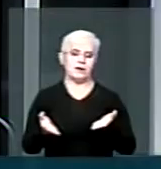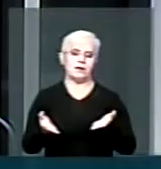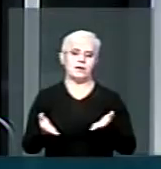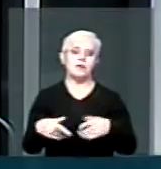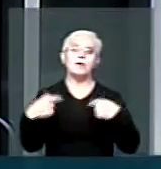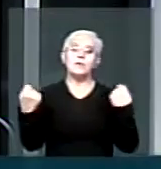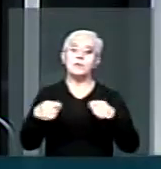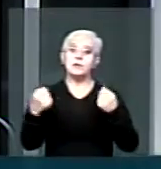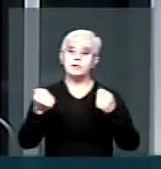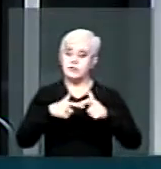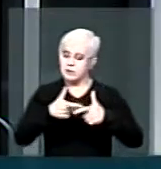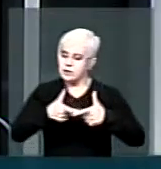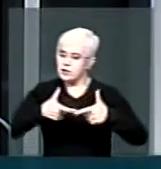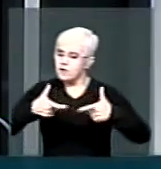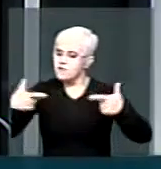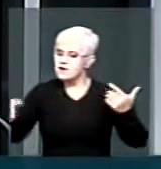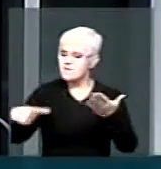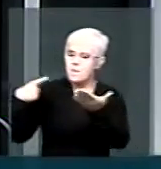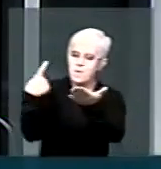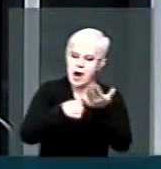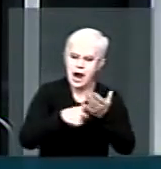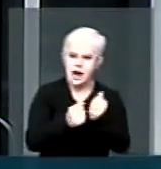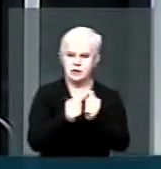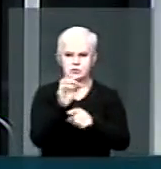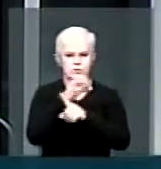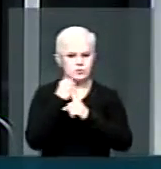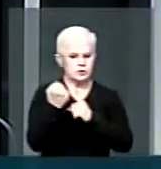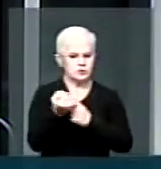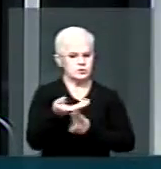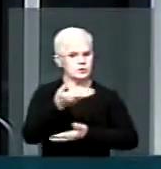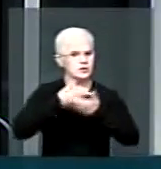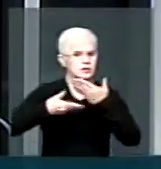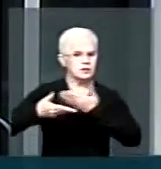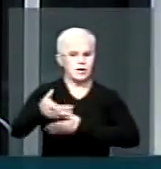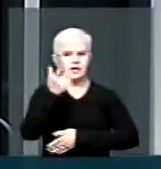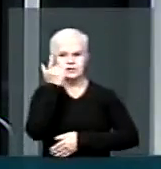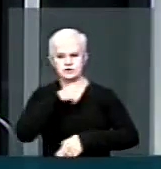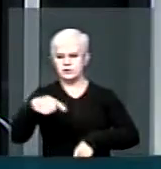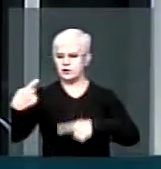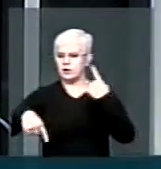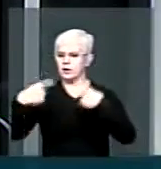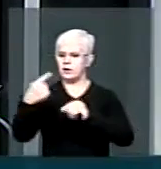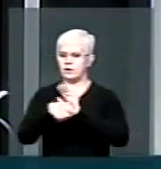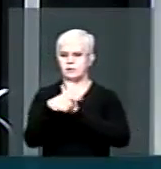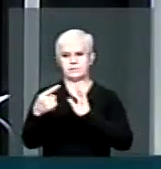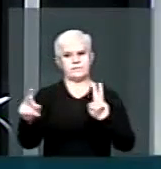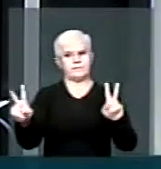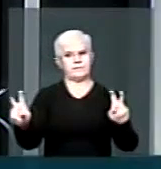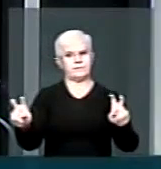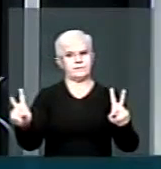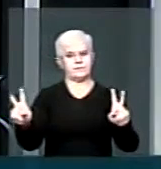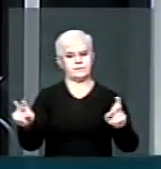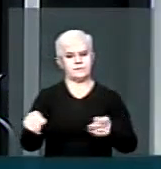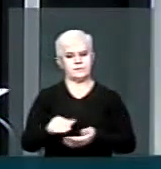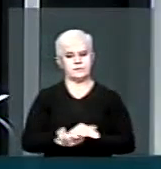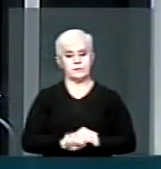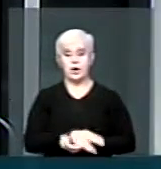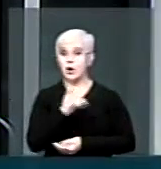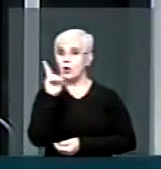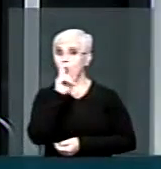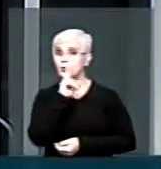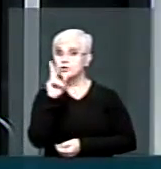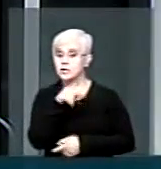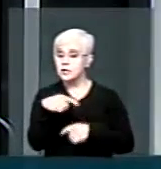ter um grande pacto com a sociedade para discutir esta questão. É urgente